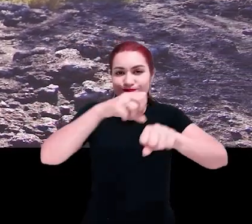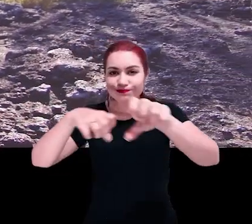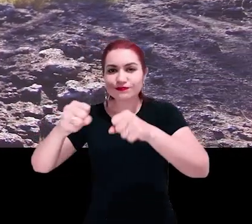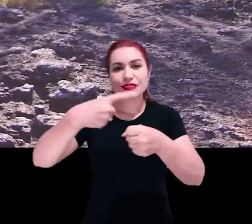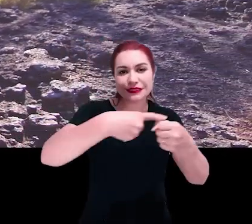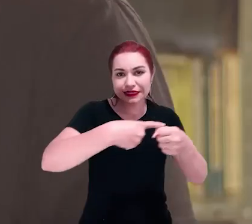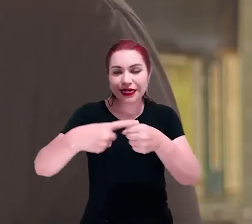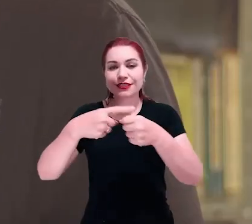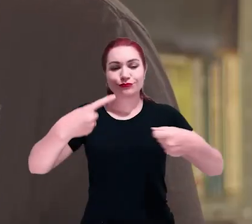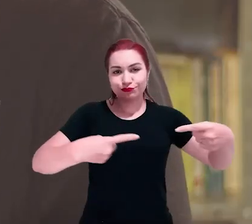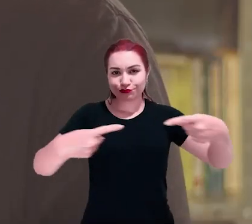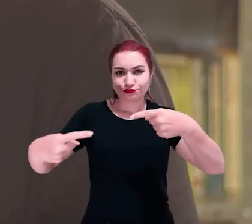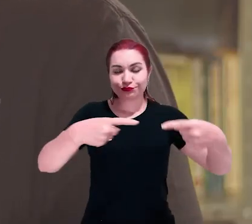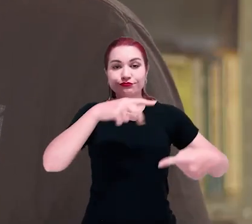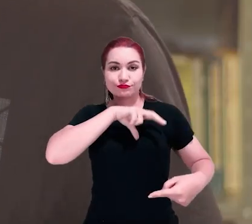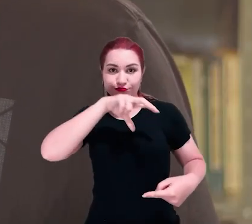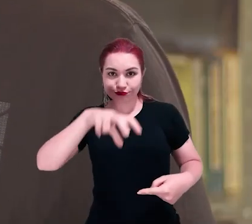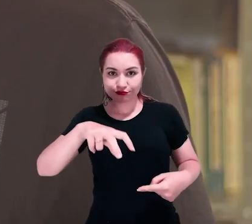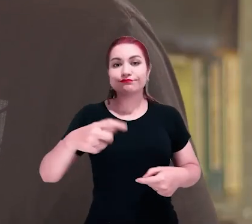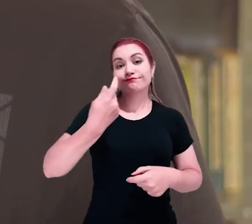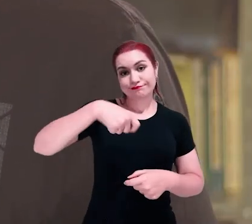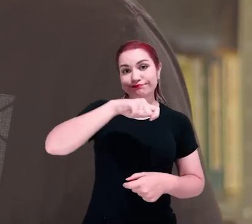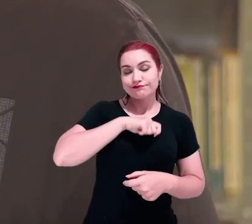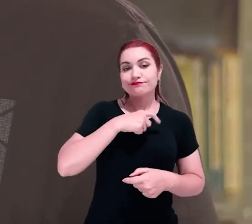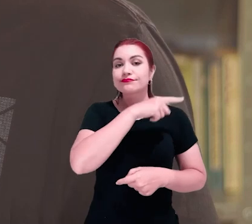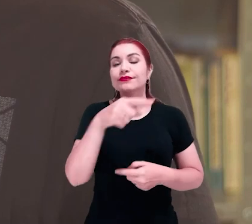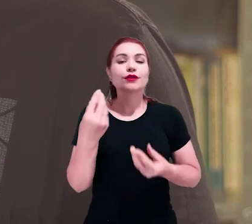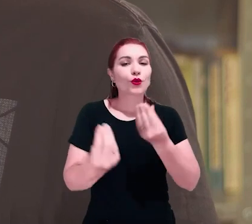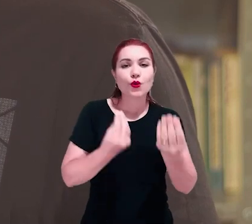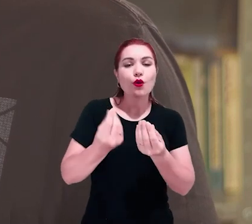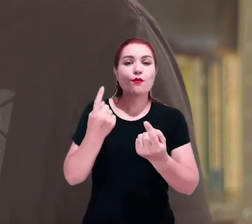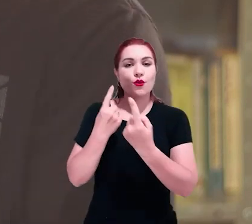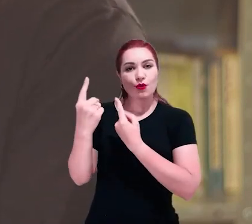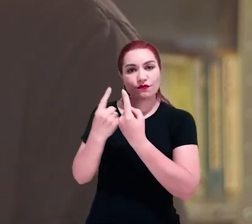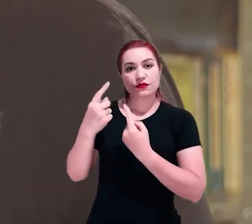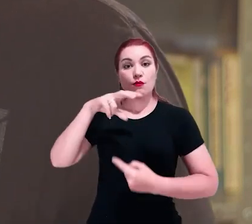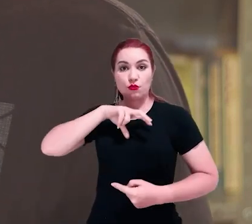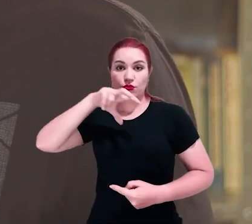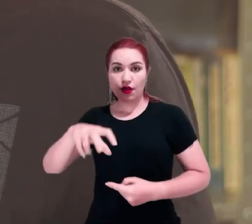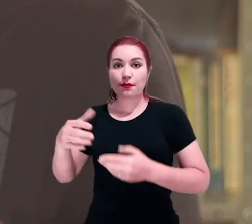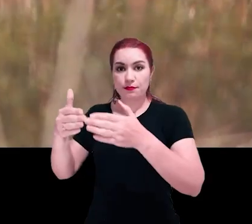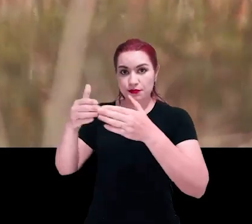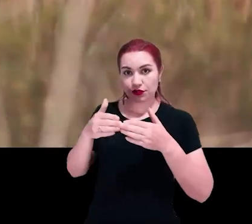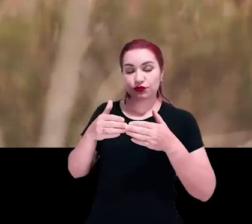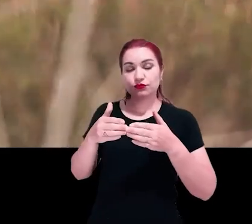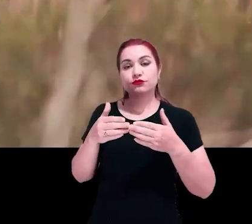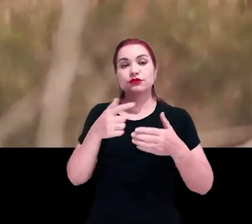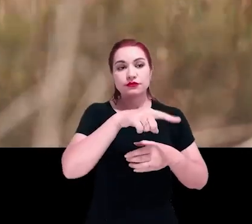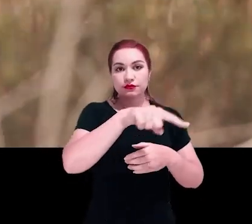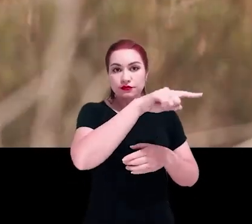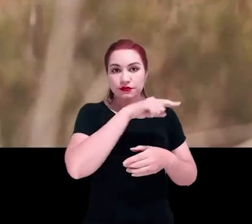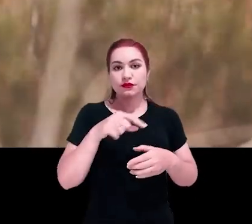Portugal e Espanha, e a maneira de solucionar esse conflito foi a seguinte: Portugal, nós queremos a colônia de Sacramento para a gente, do ponto de